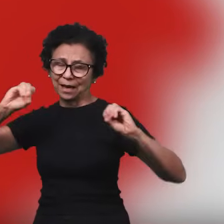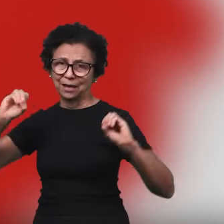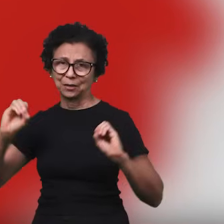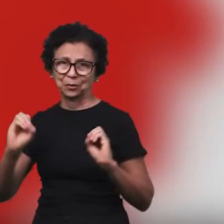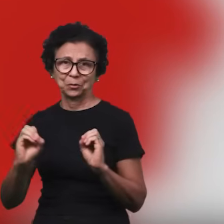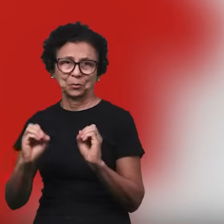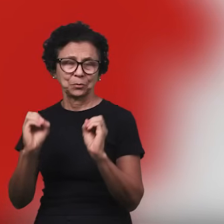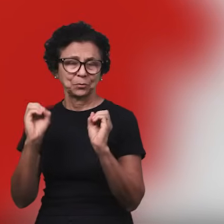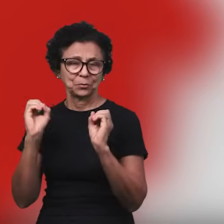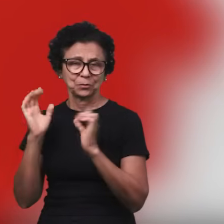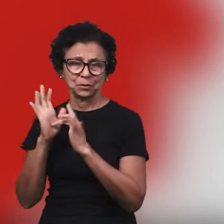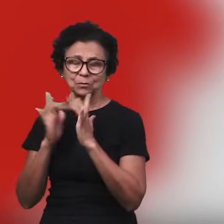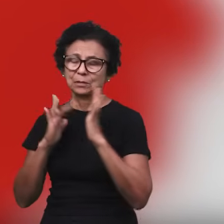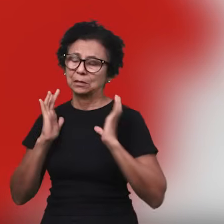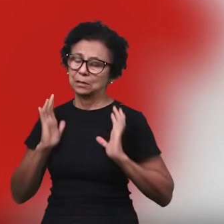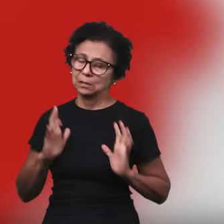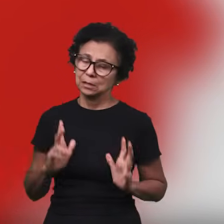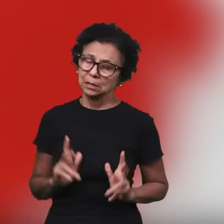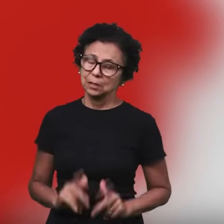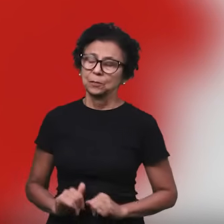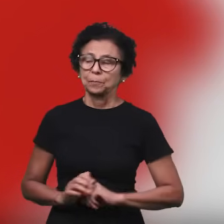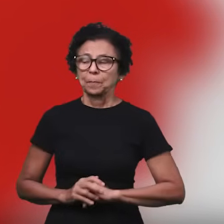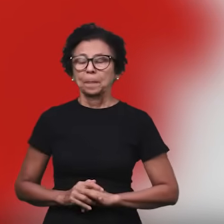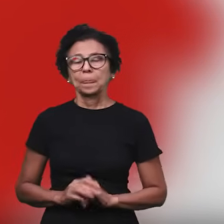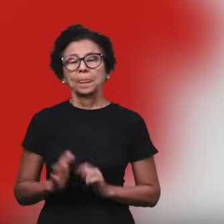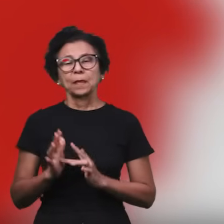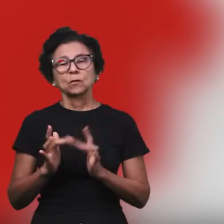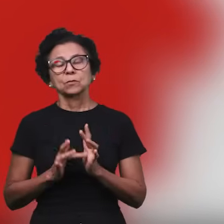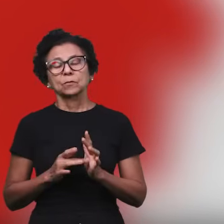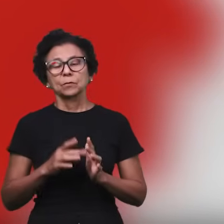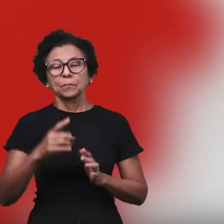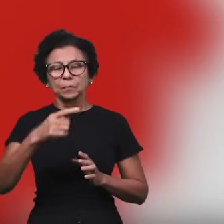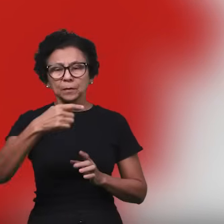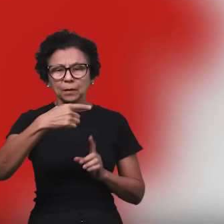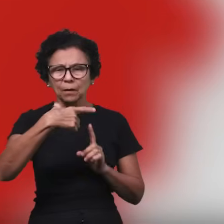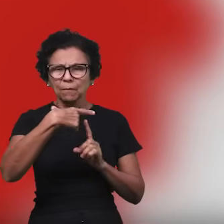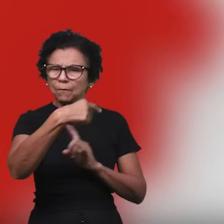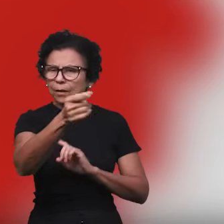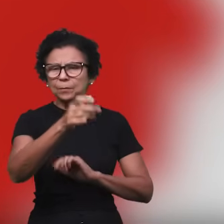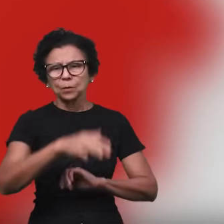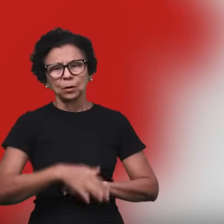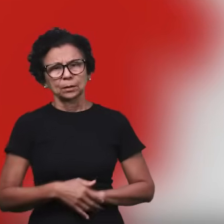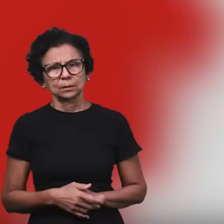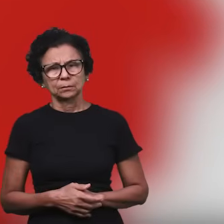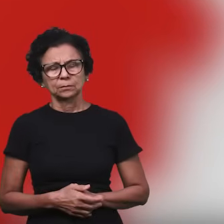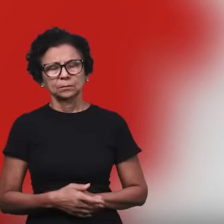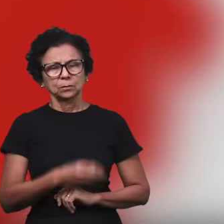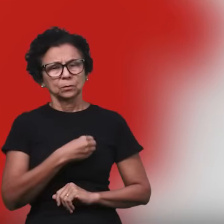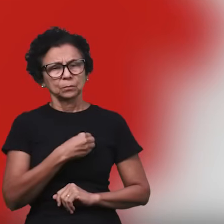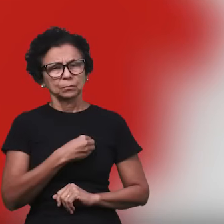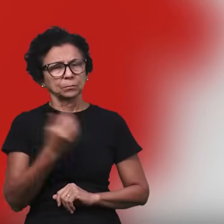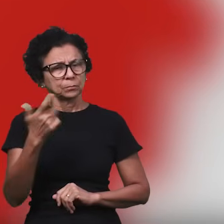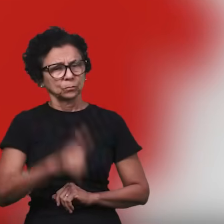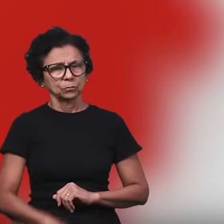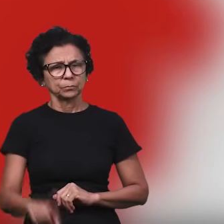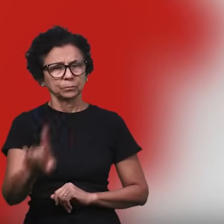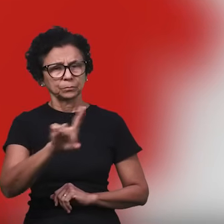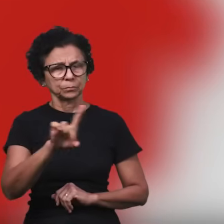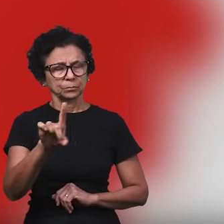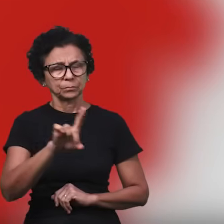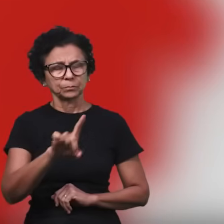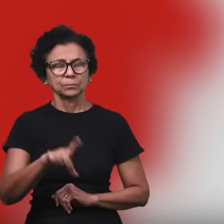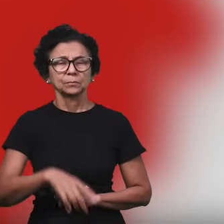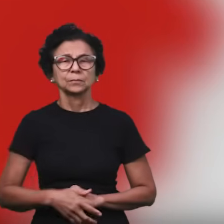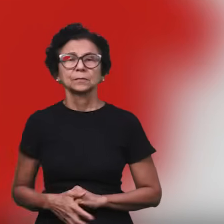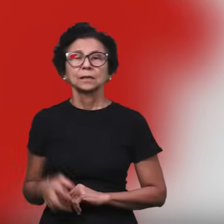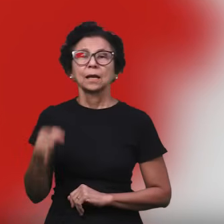nunca mais. Ou seja, ela recebeu ali a graça salvadora de Deus, porque houve o quê? Confissão de pecado. Aquela